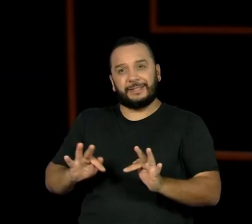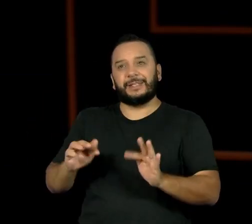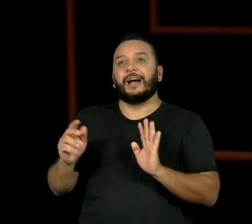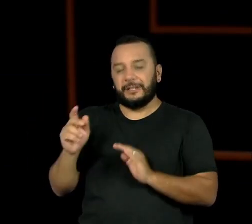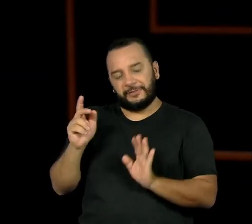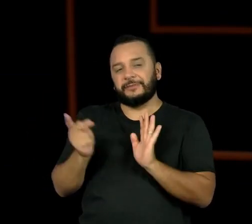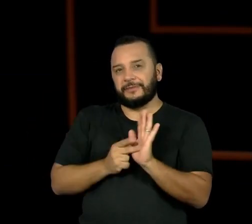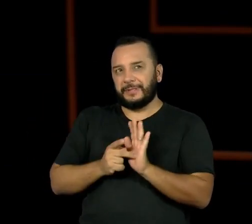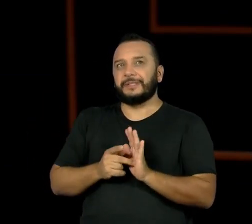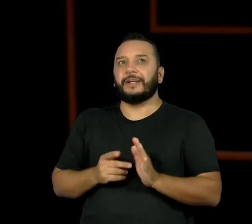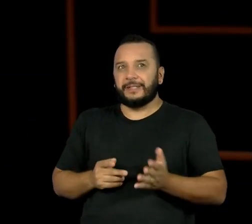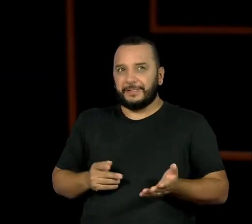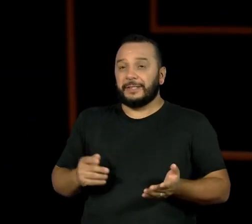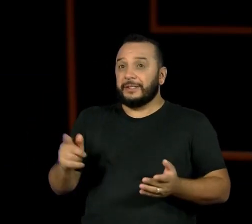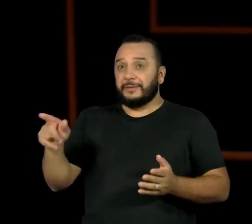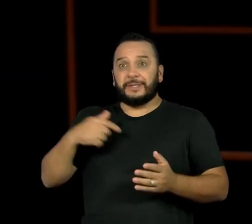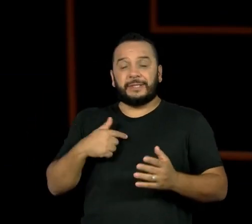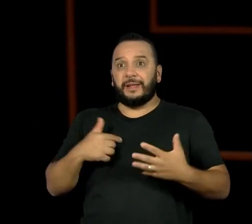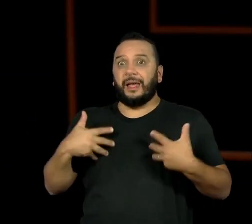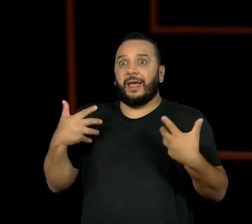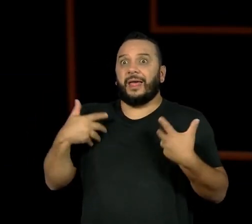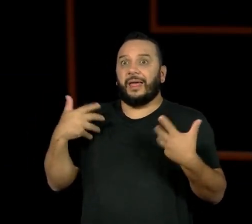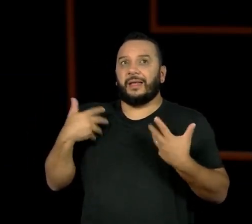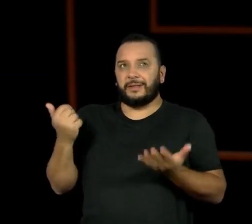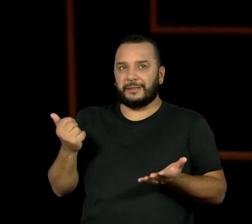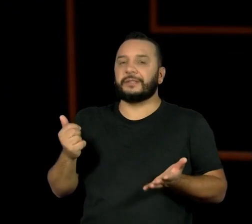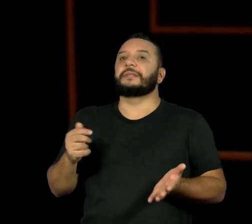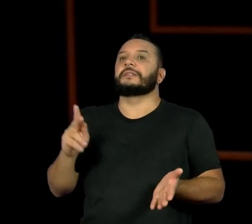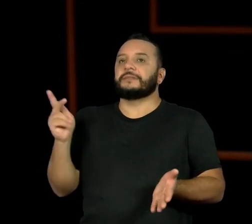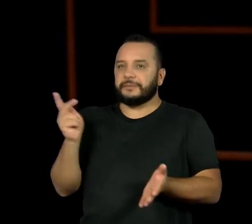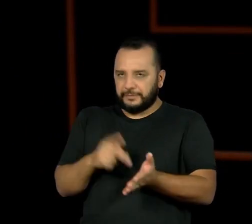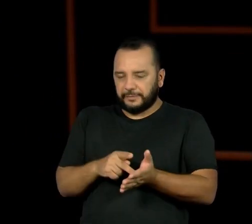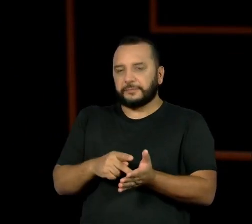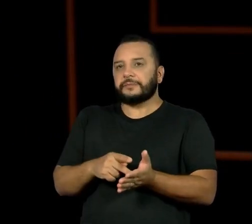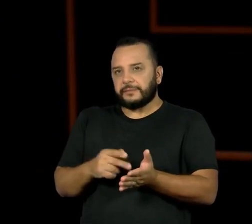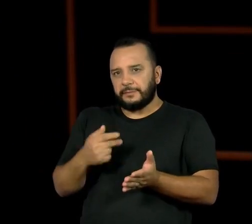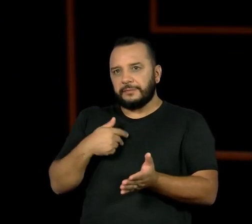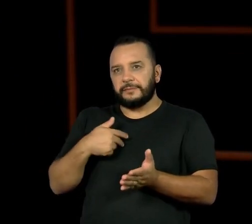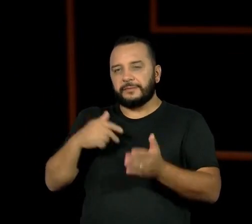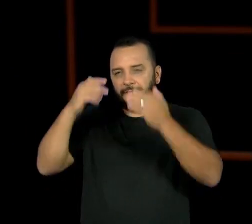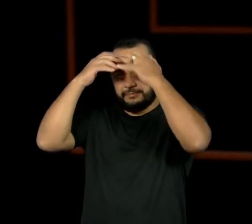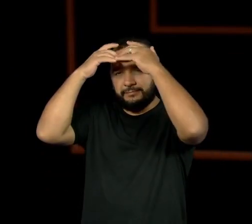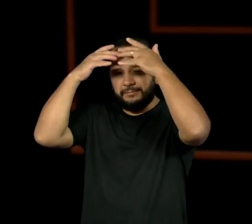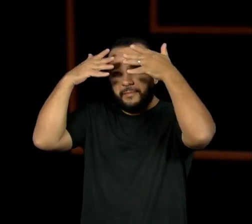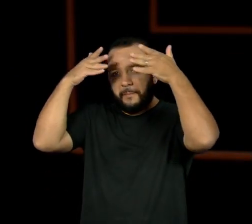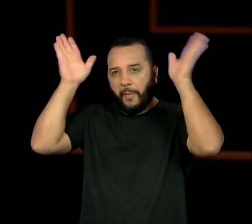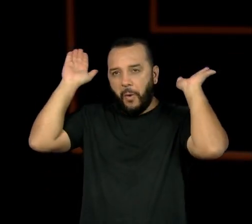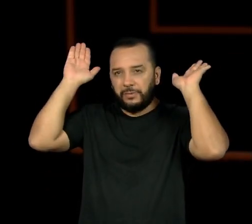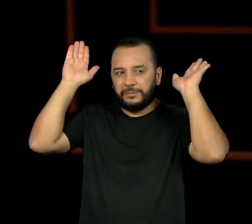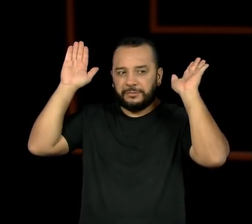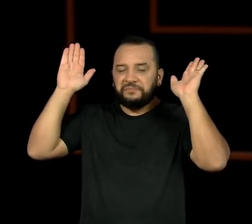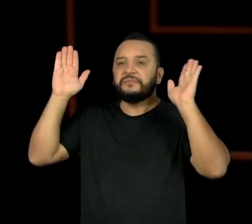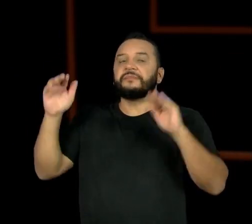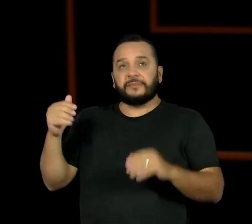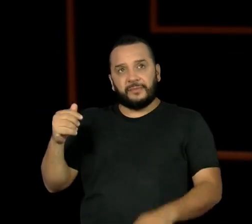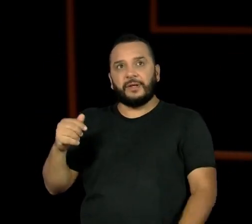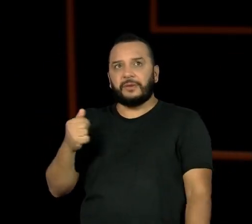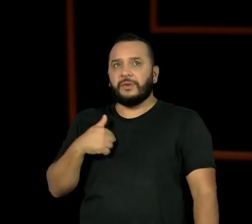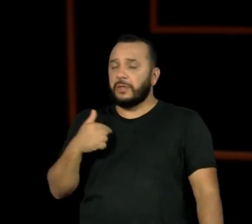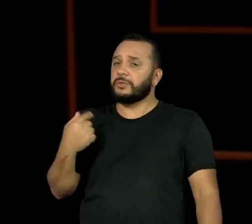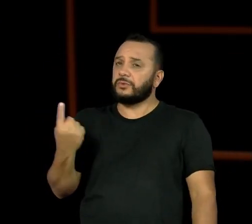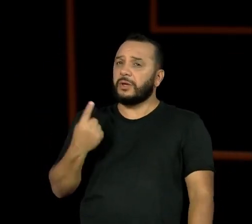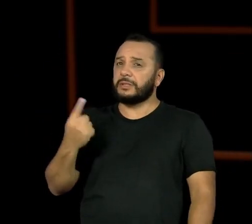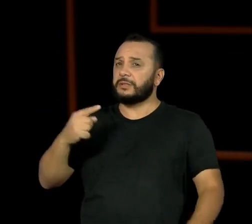ficar encharcado, e nessa hora, vai ter a expansão. E todo mundo foi e se despediu para ir